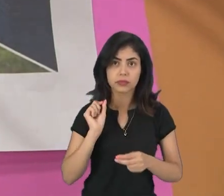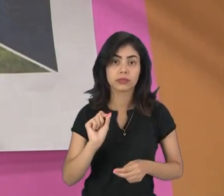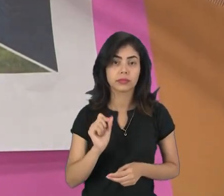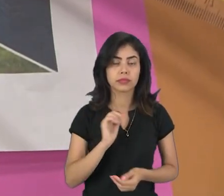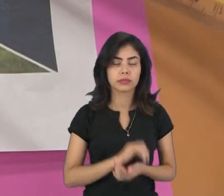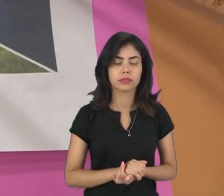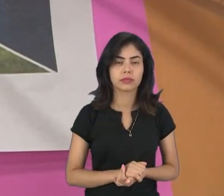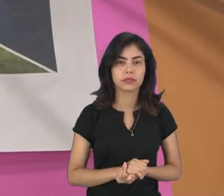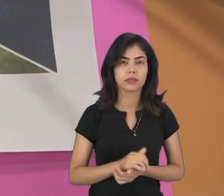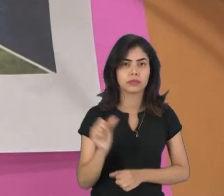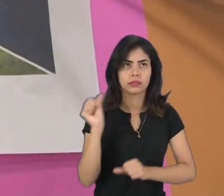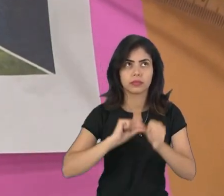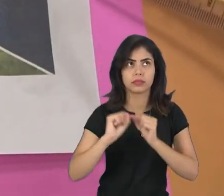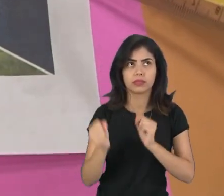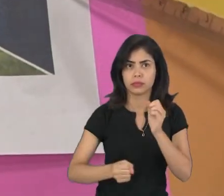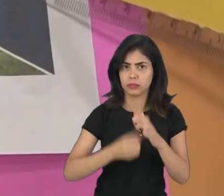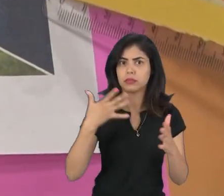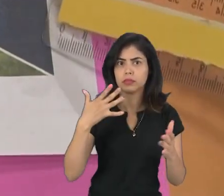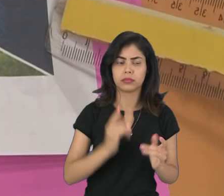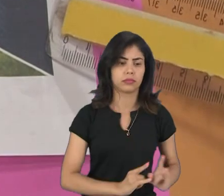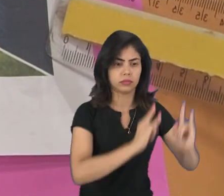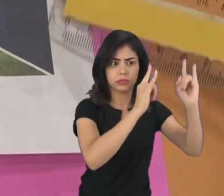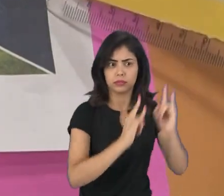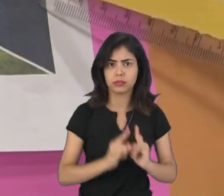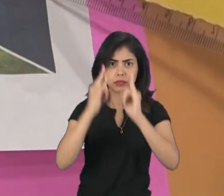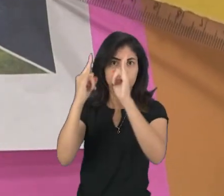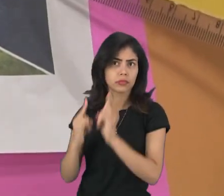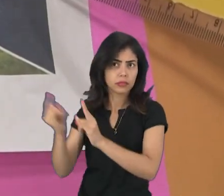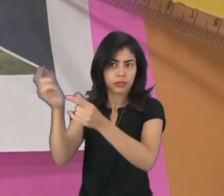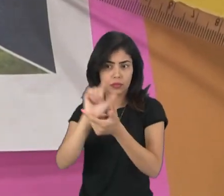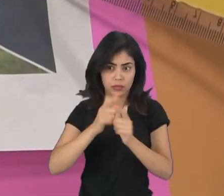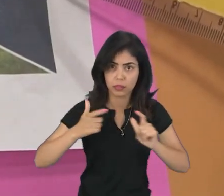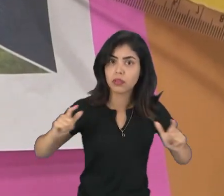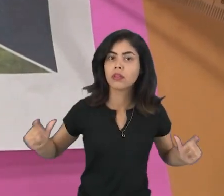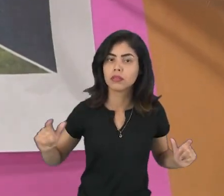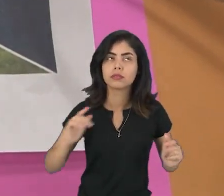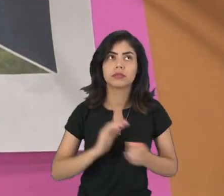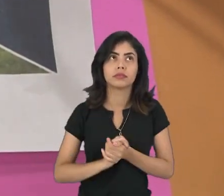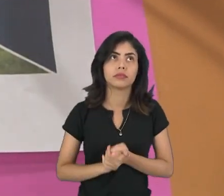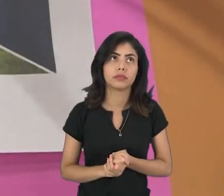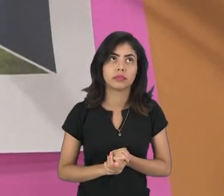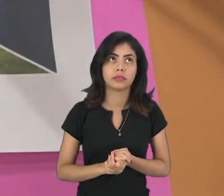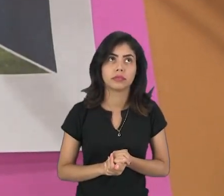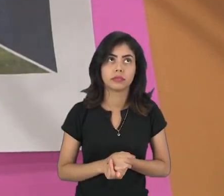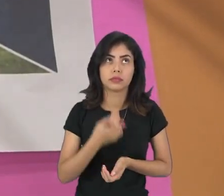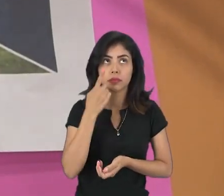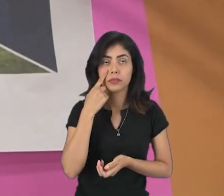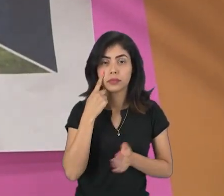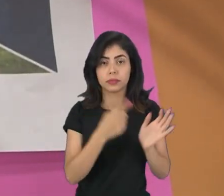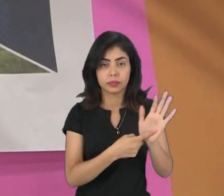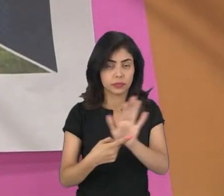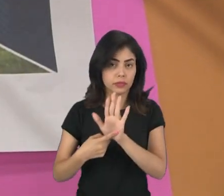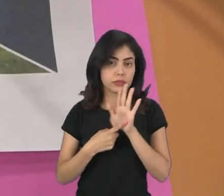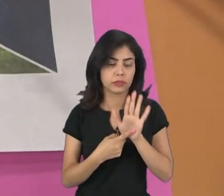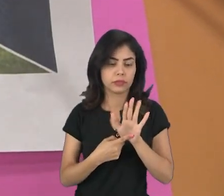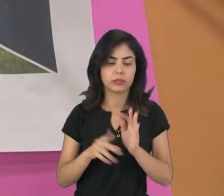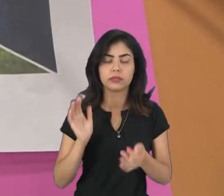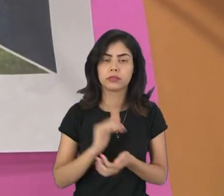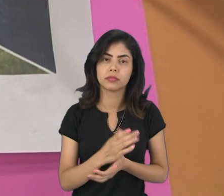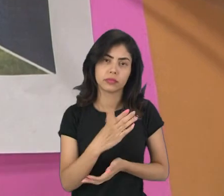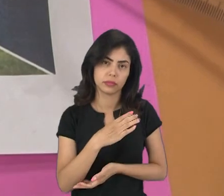aqui muitas construções, prédios enormes. Aqui está representando